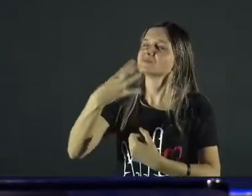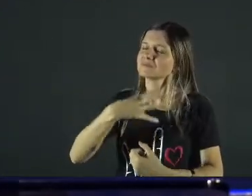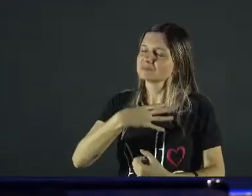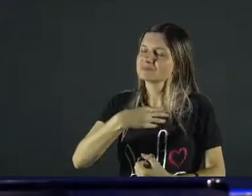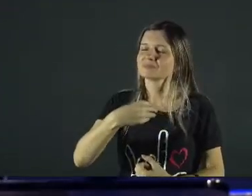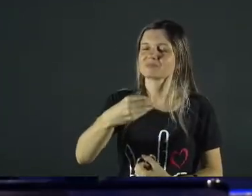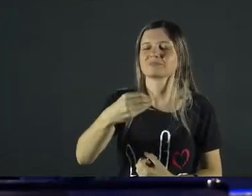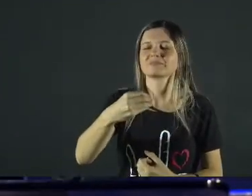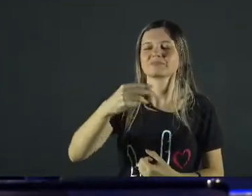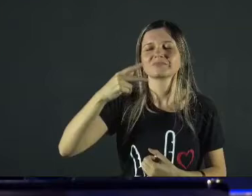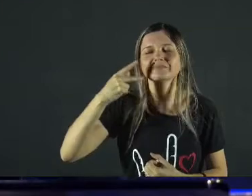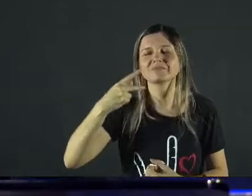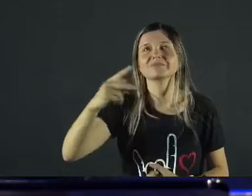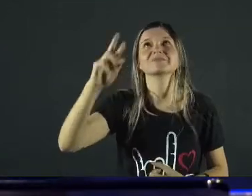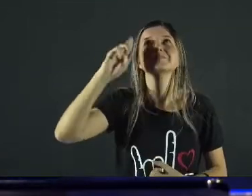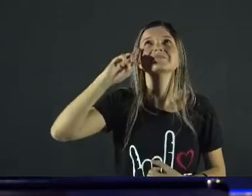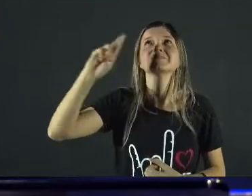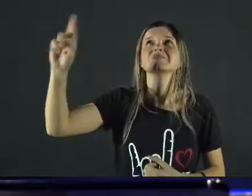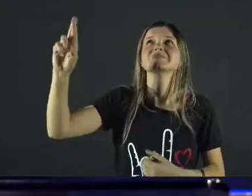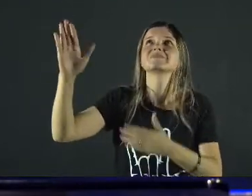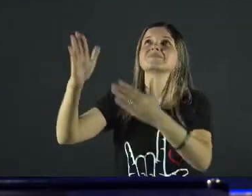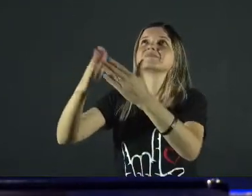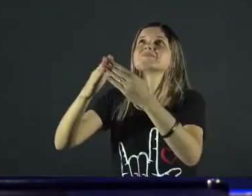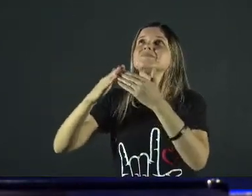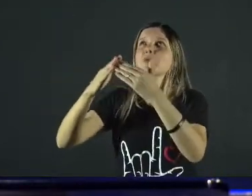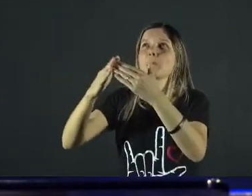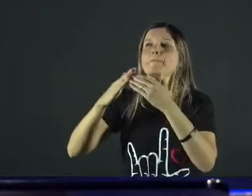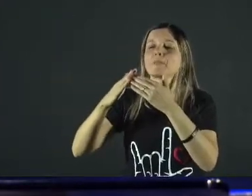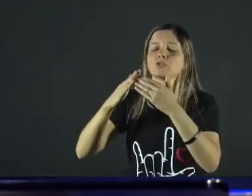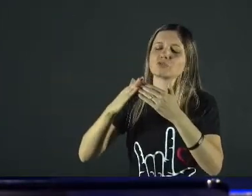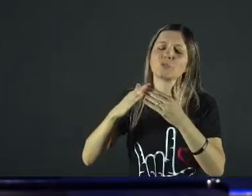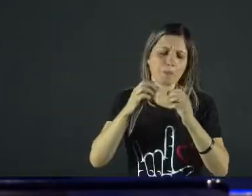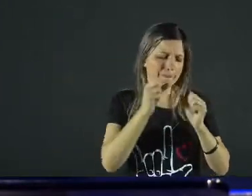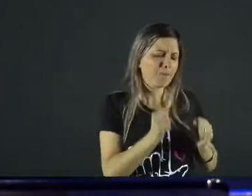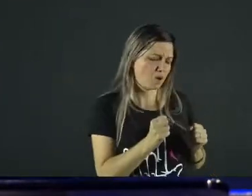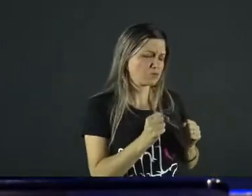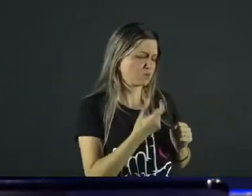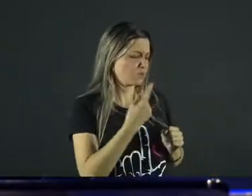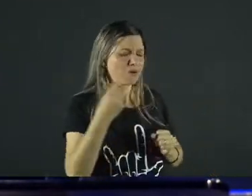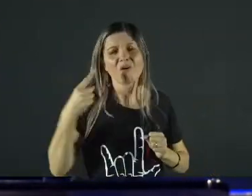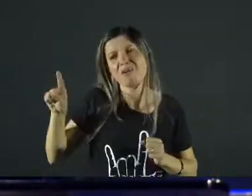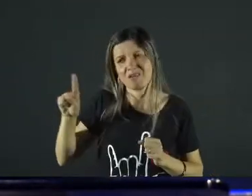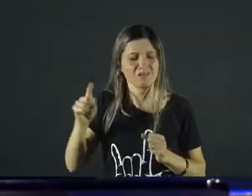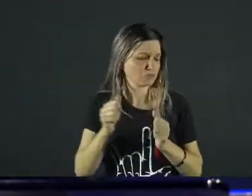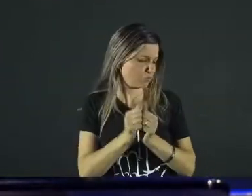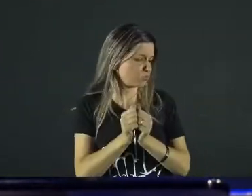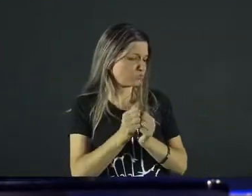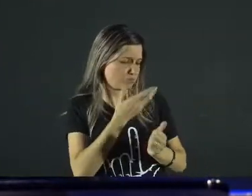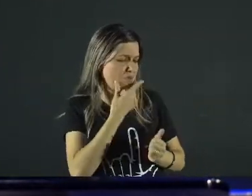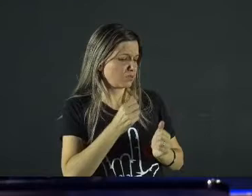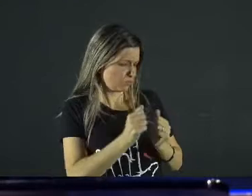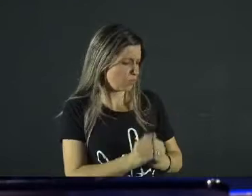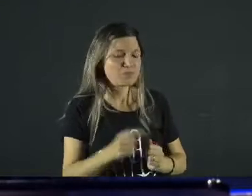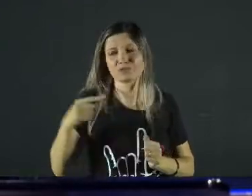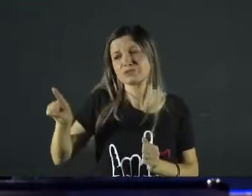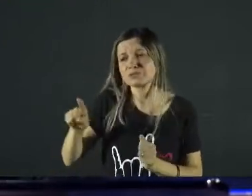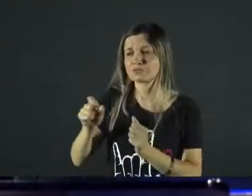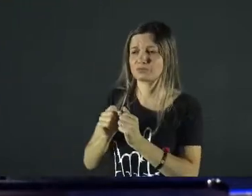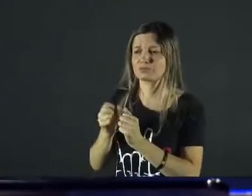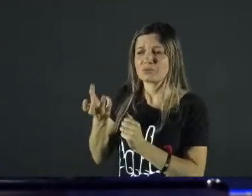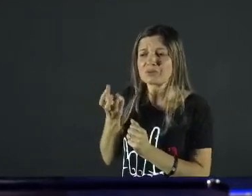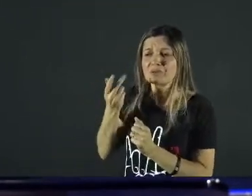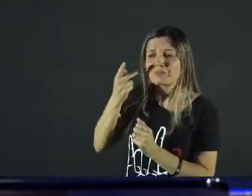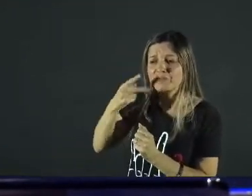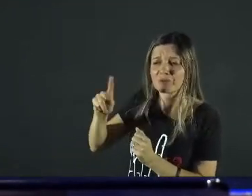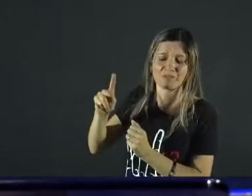A palavra do Senhor diz que aquela mulher então pediu autorização para o seu marido e foi atrás do profeta. Sabe,